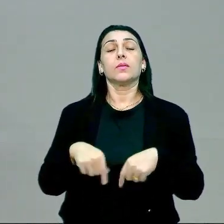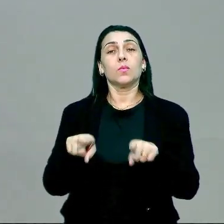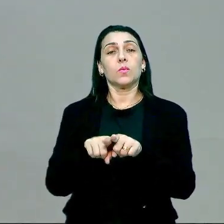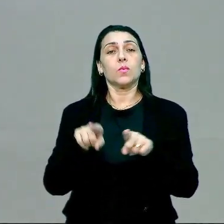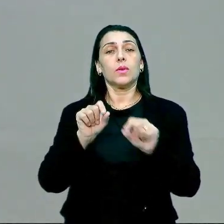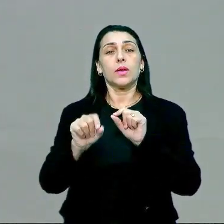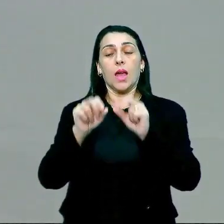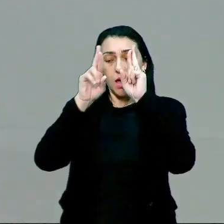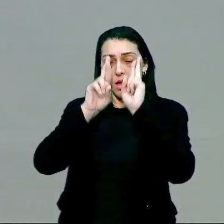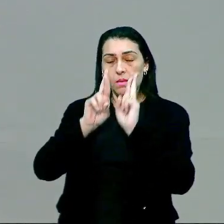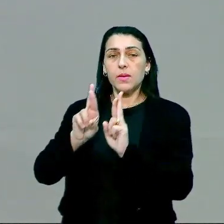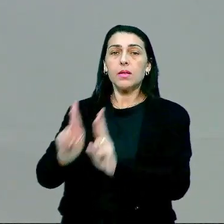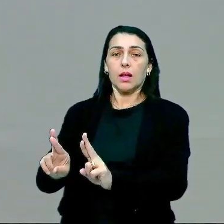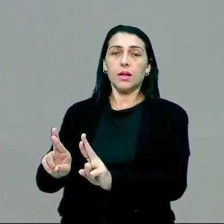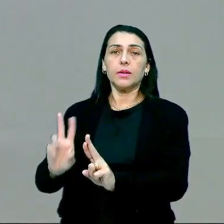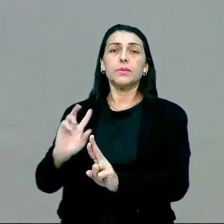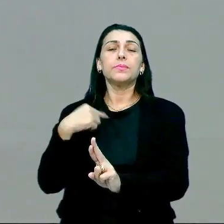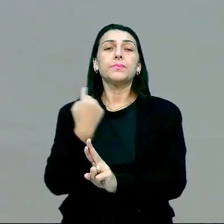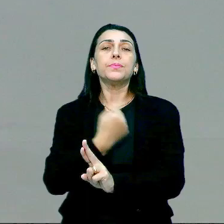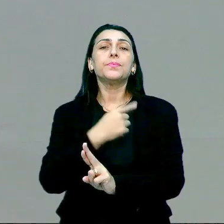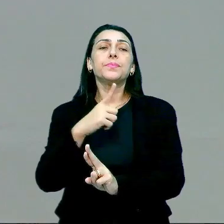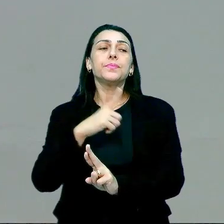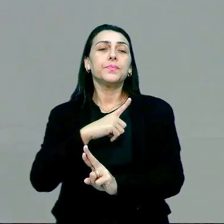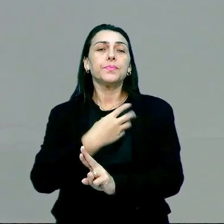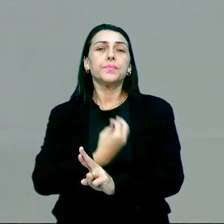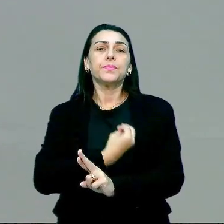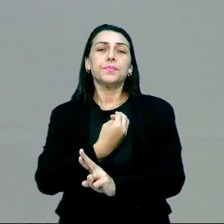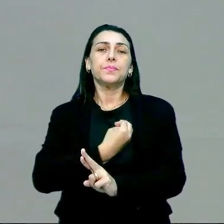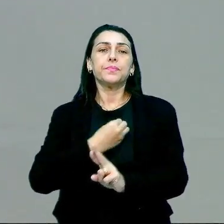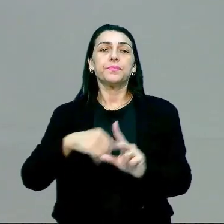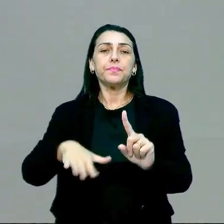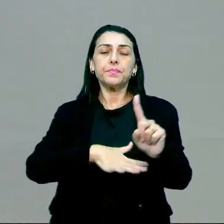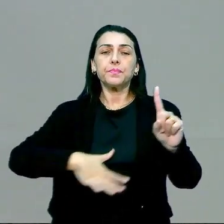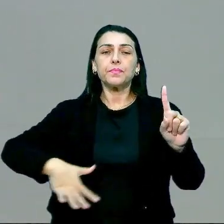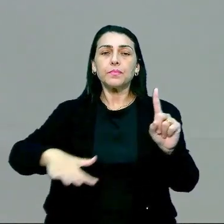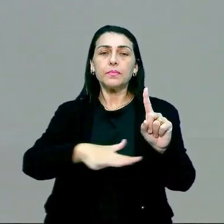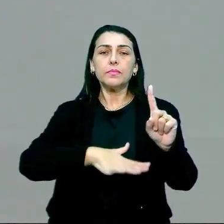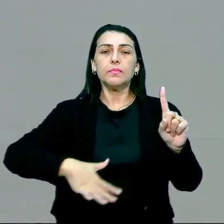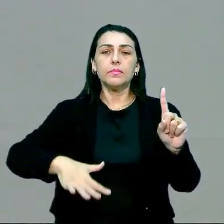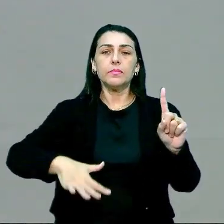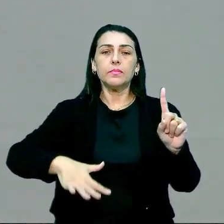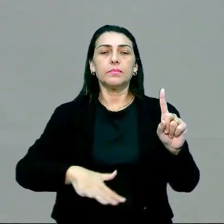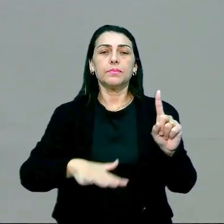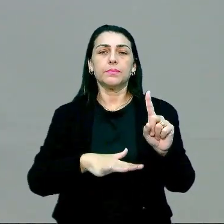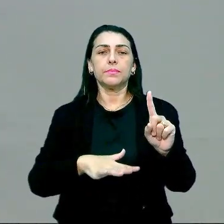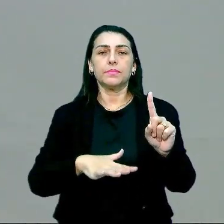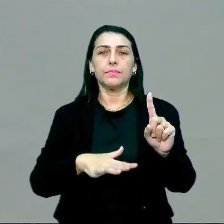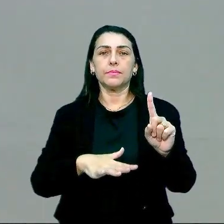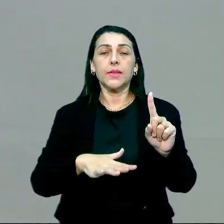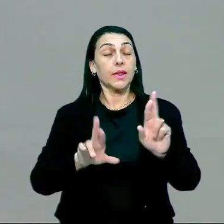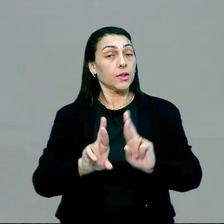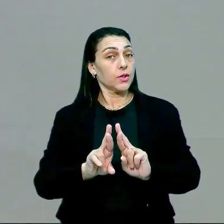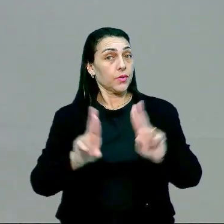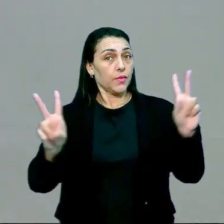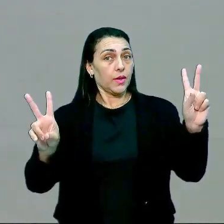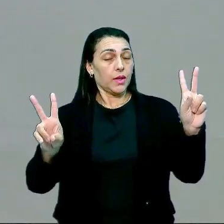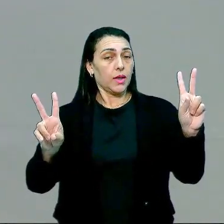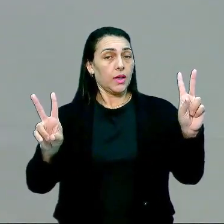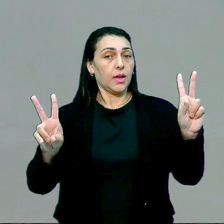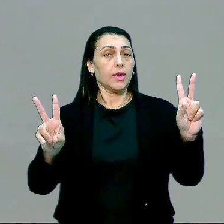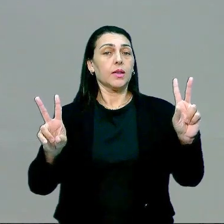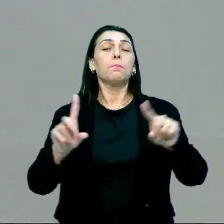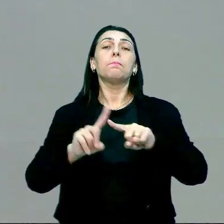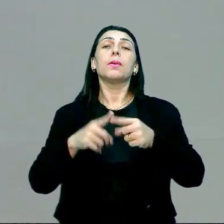justamente a respeito disso. Nós temos vivido numa sociedade em que essas diferenças,